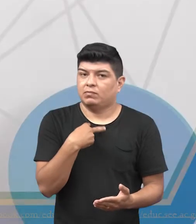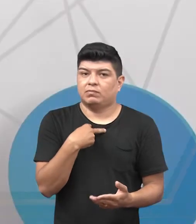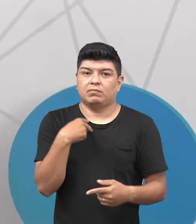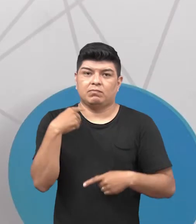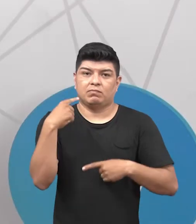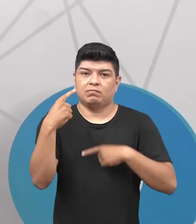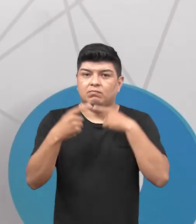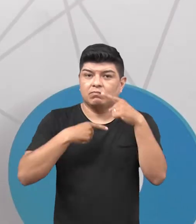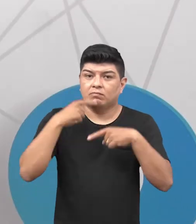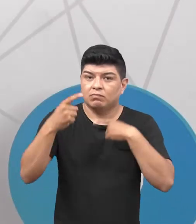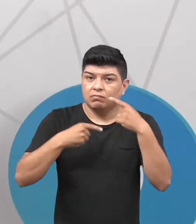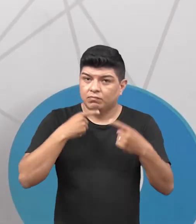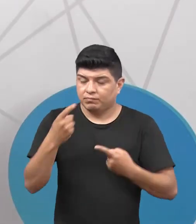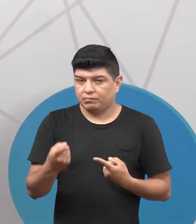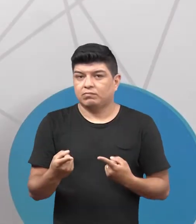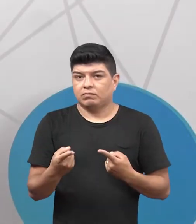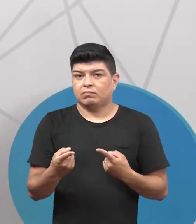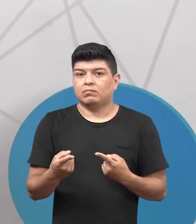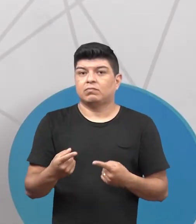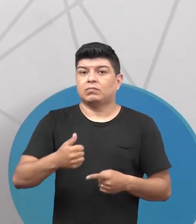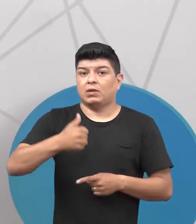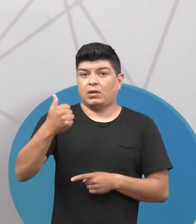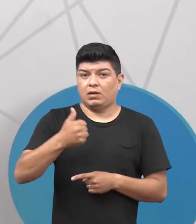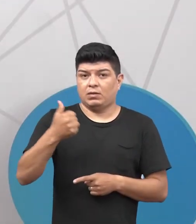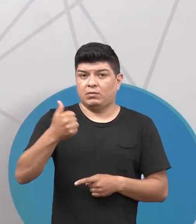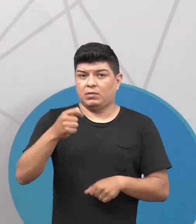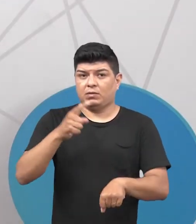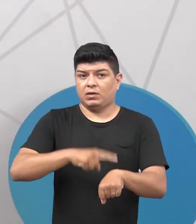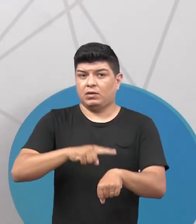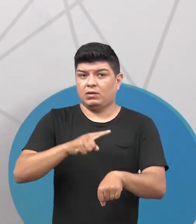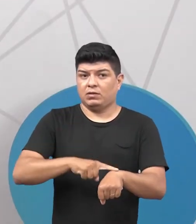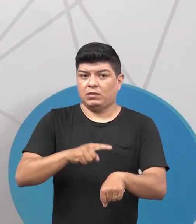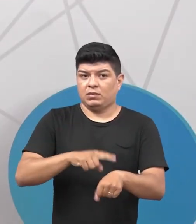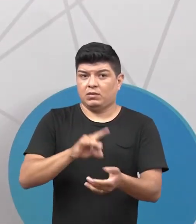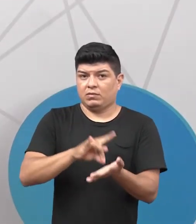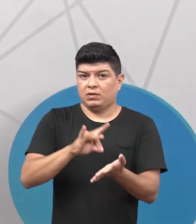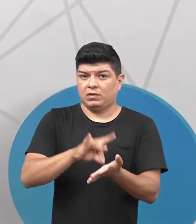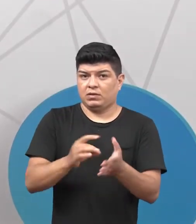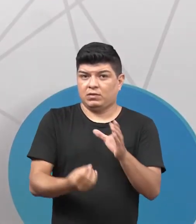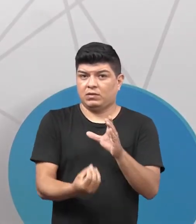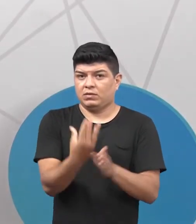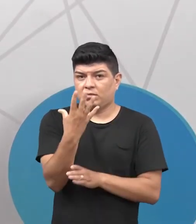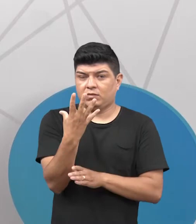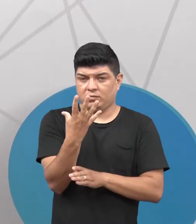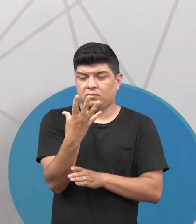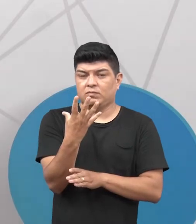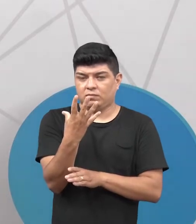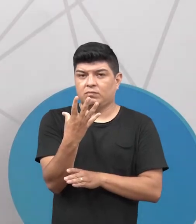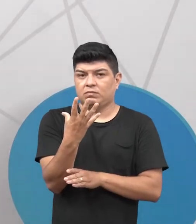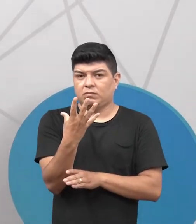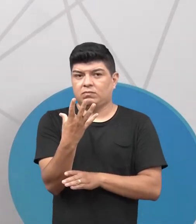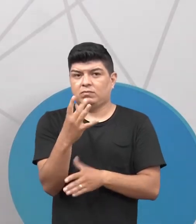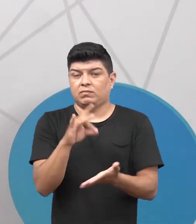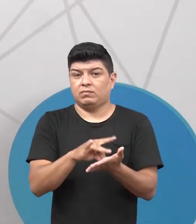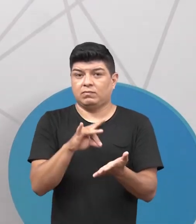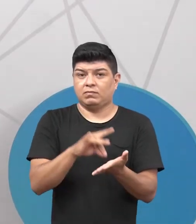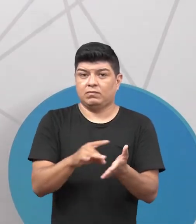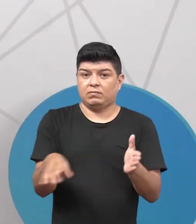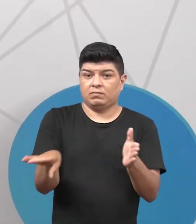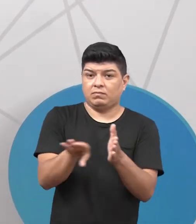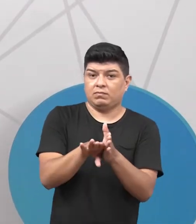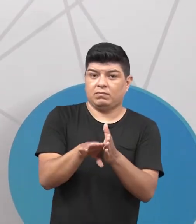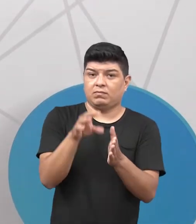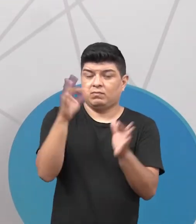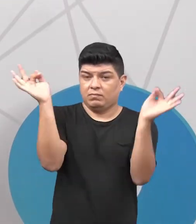Agora, relacionado àquele primeiro momento, utilizar a razão para gerar conhecimento das virtudes, para fazer o bem chegar à